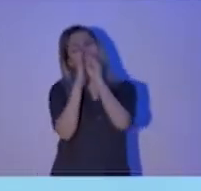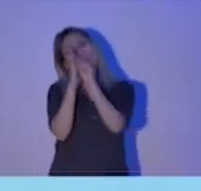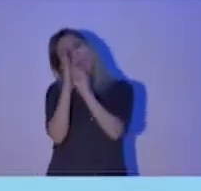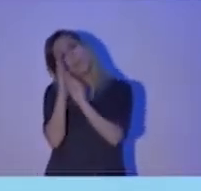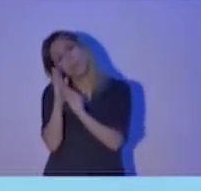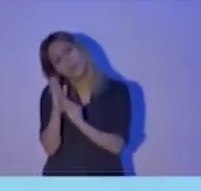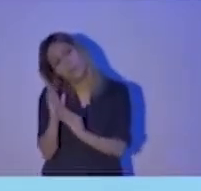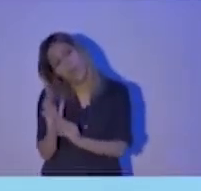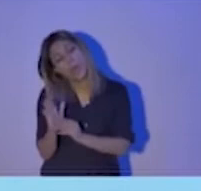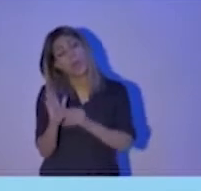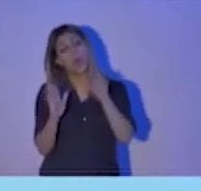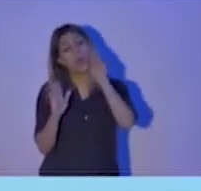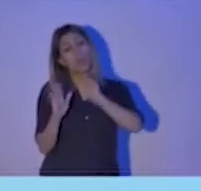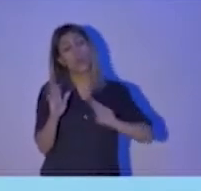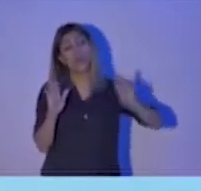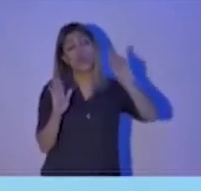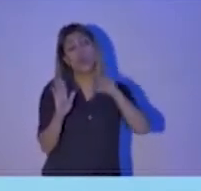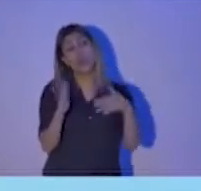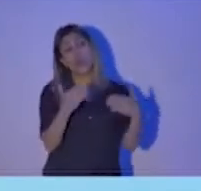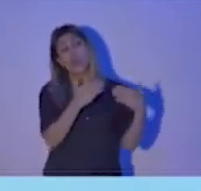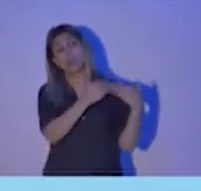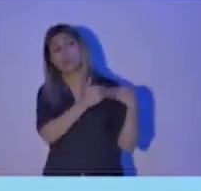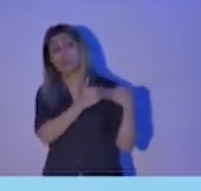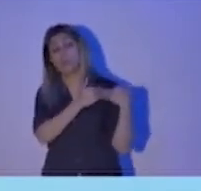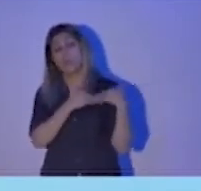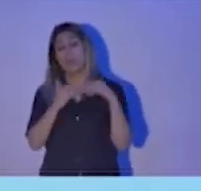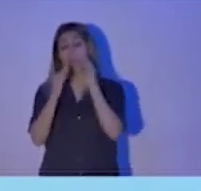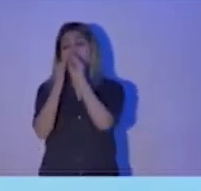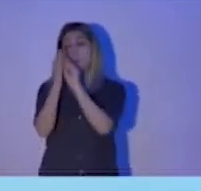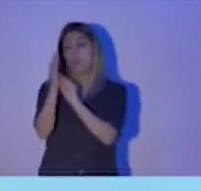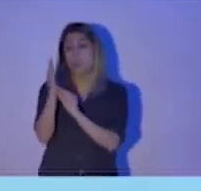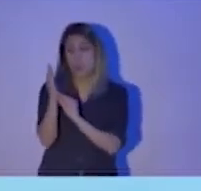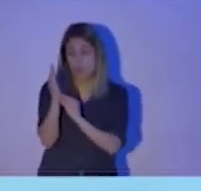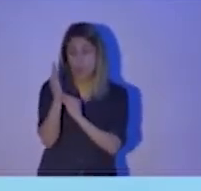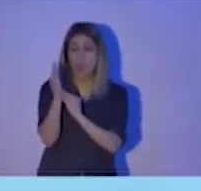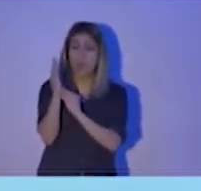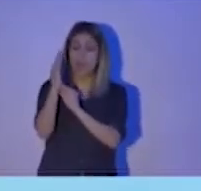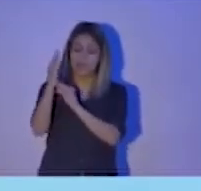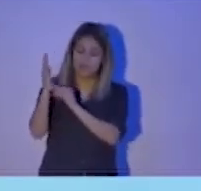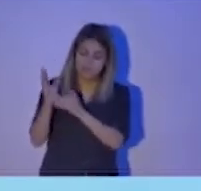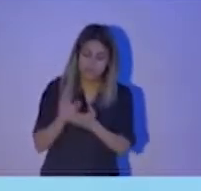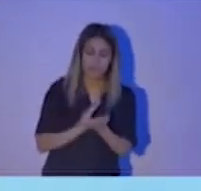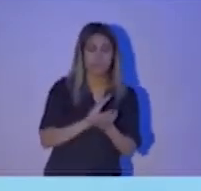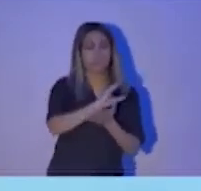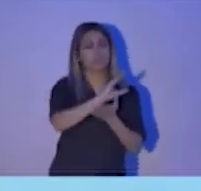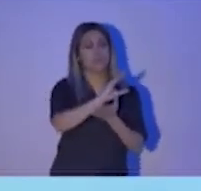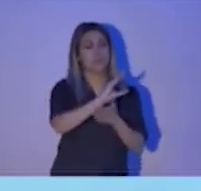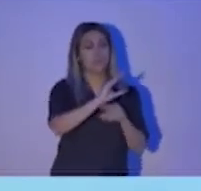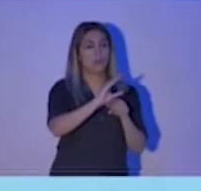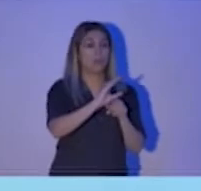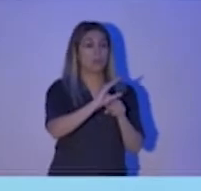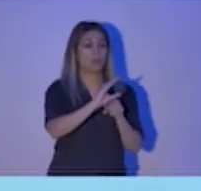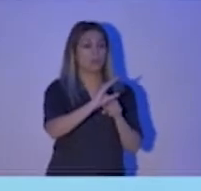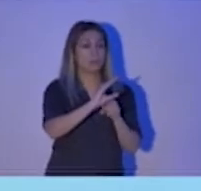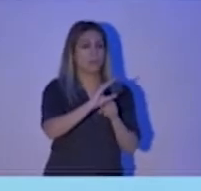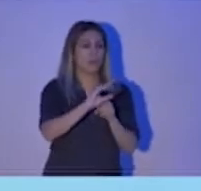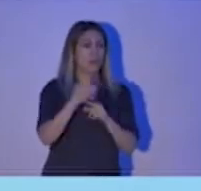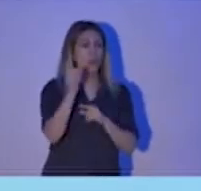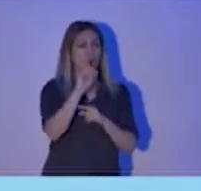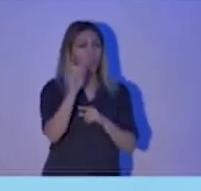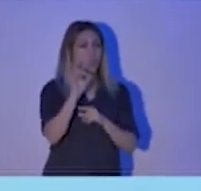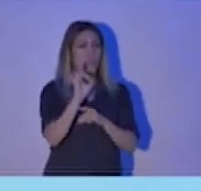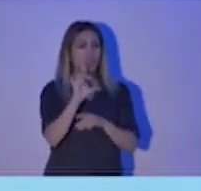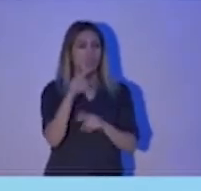técnica, mas, sobretudo, para que a gente possa sonhar e ir além do que seja simplesmente apagar incêndio e trabalhar